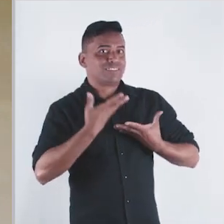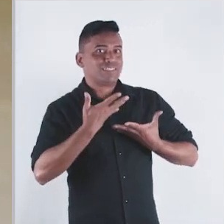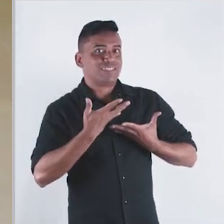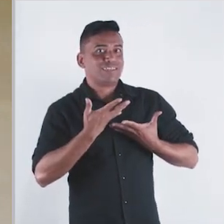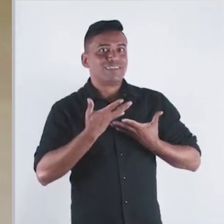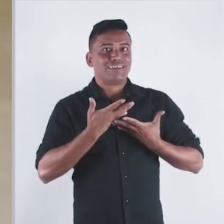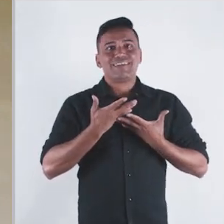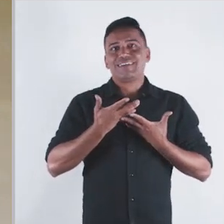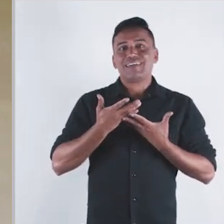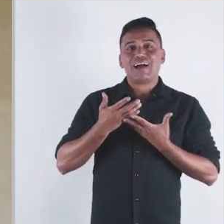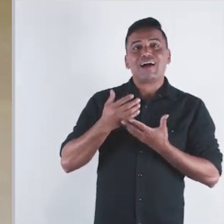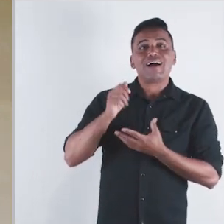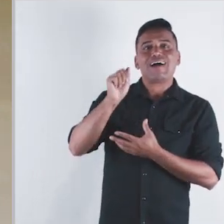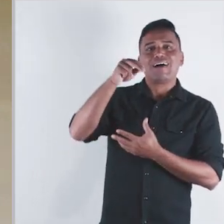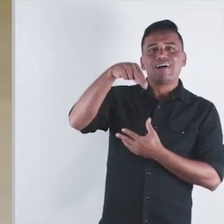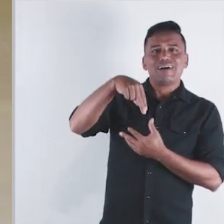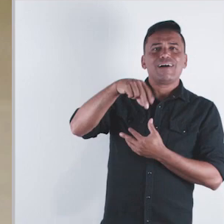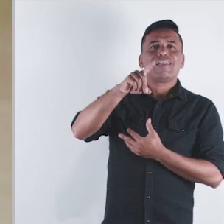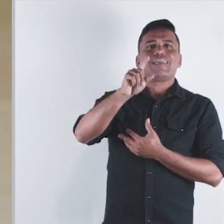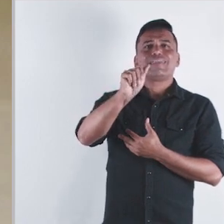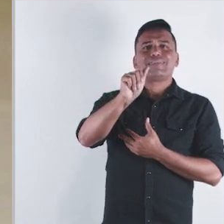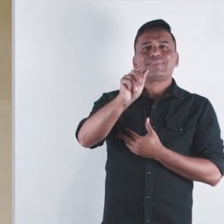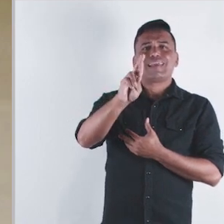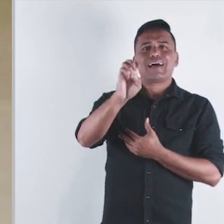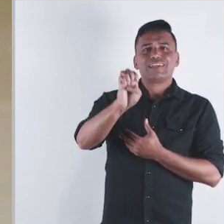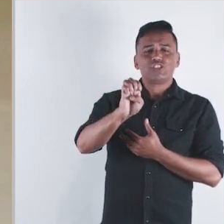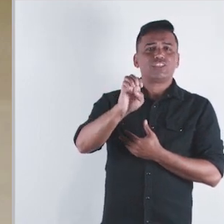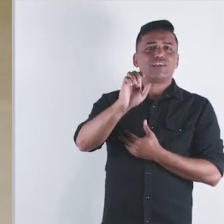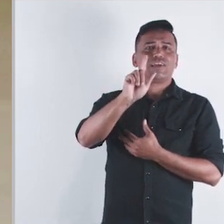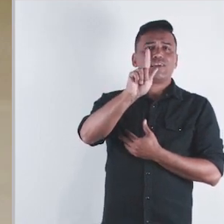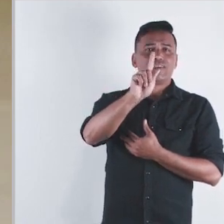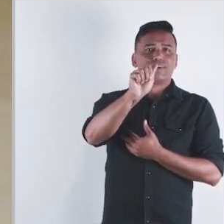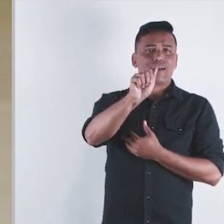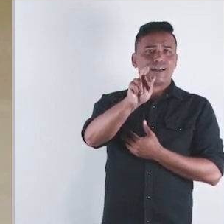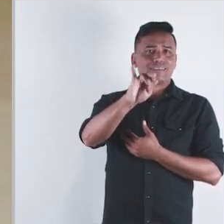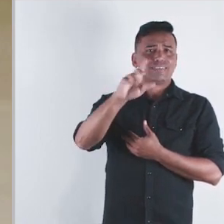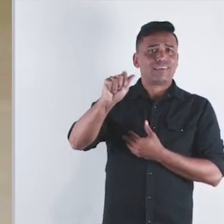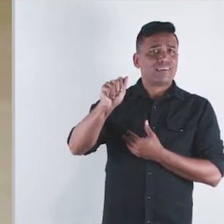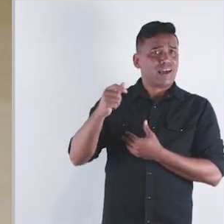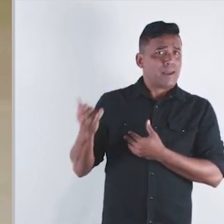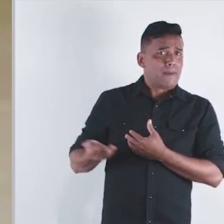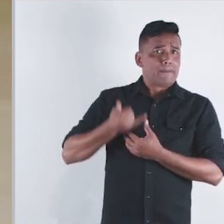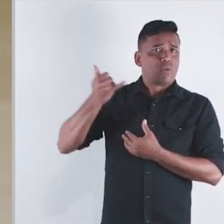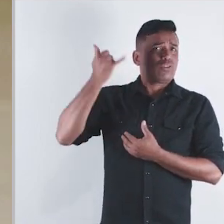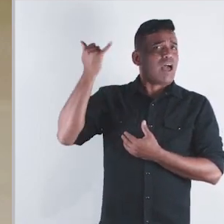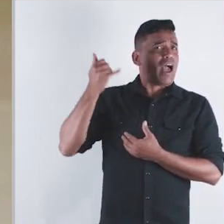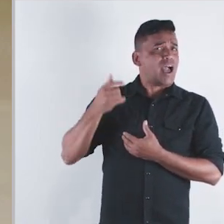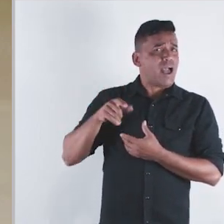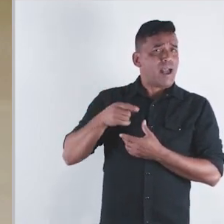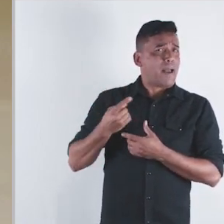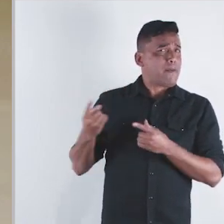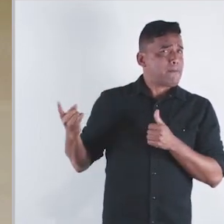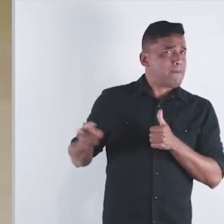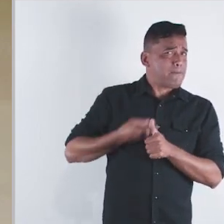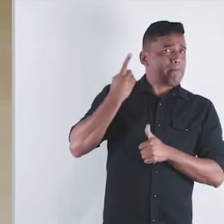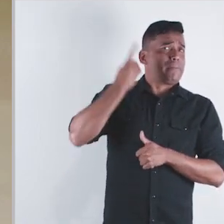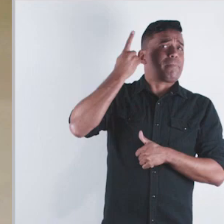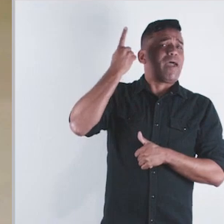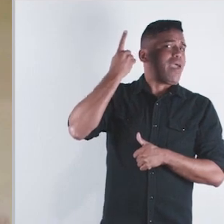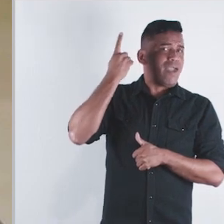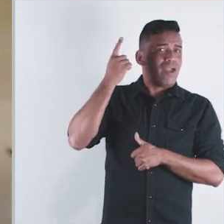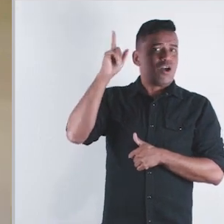do Álvaro Andrade Garcia, que é um poeta mineiro importante, pioneiro na produção da literatura digital, por